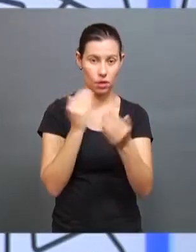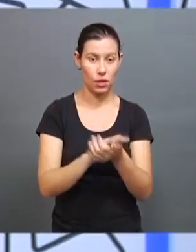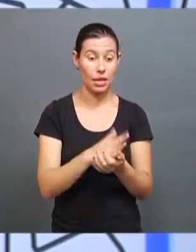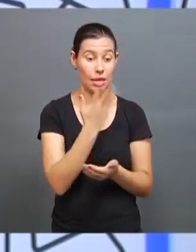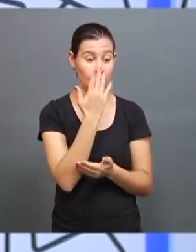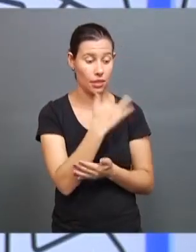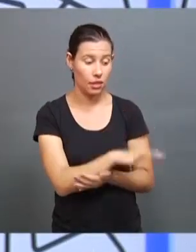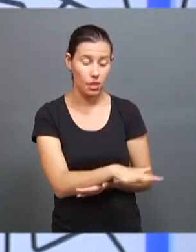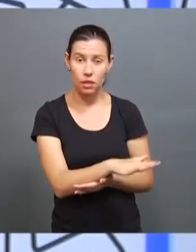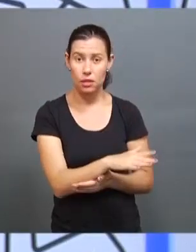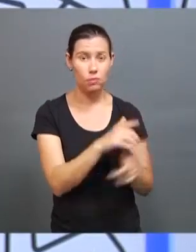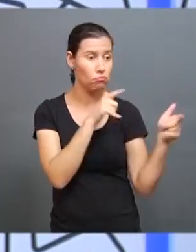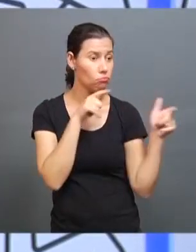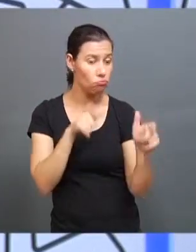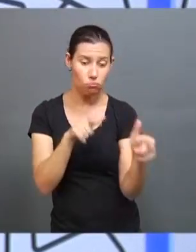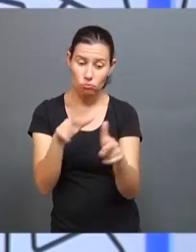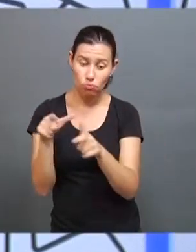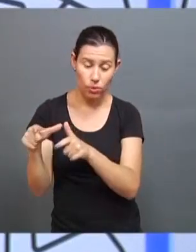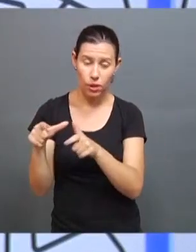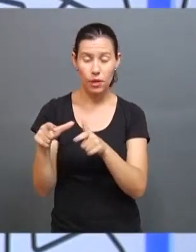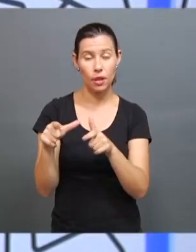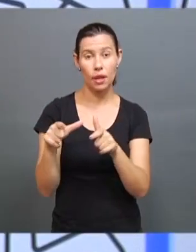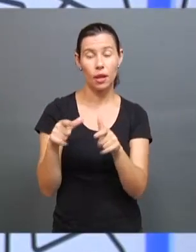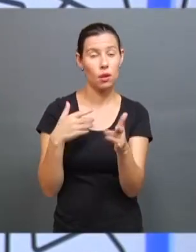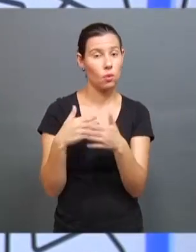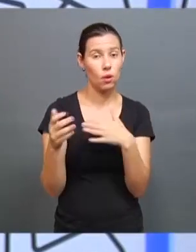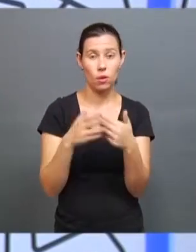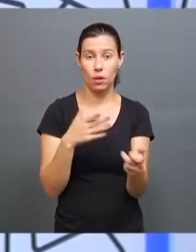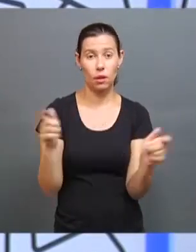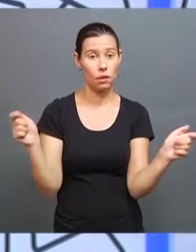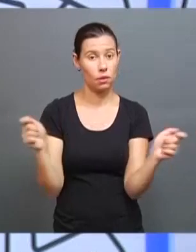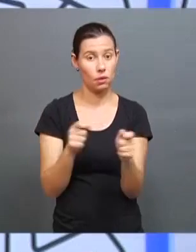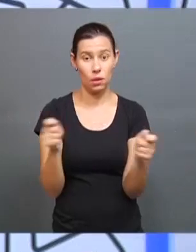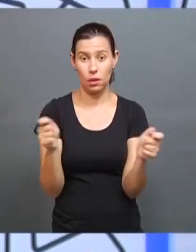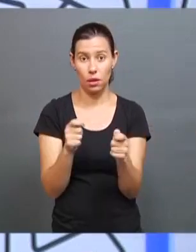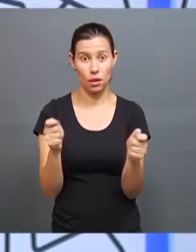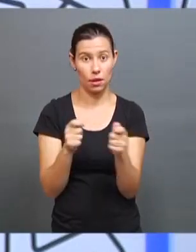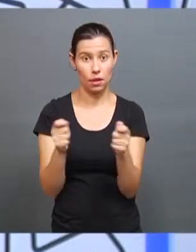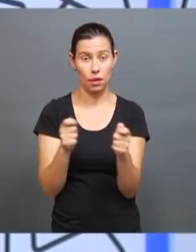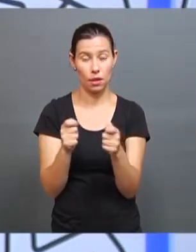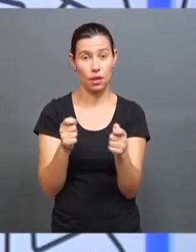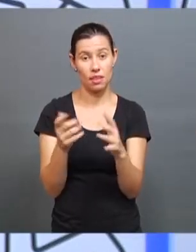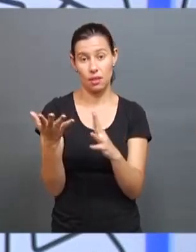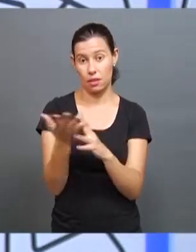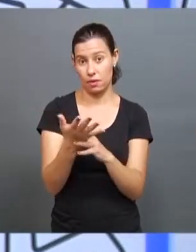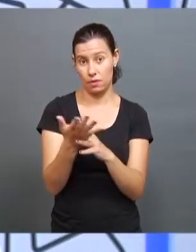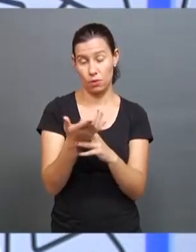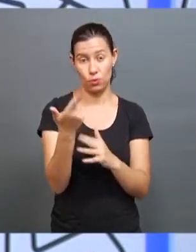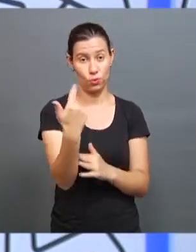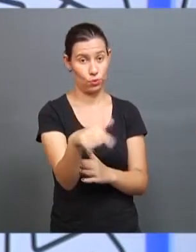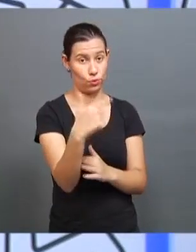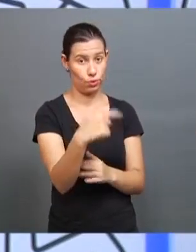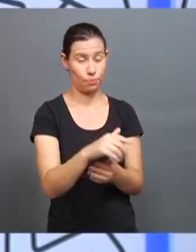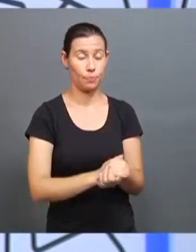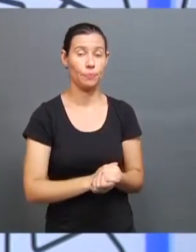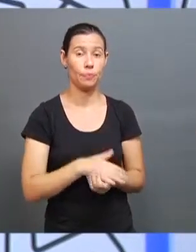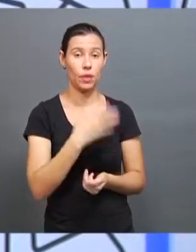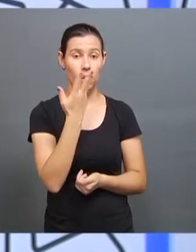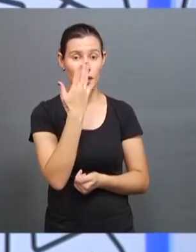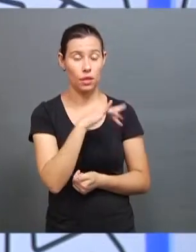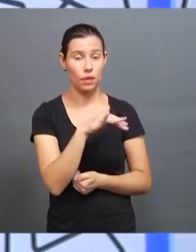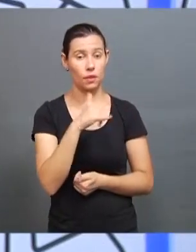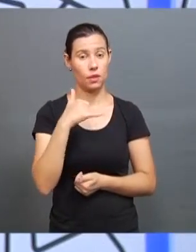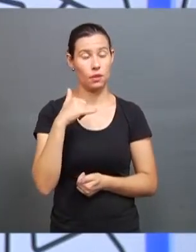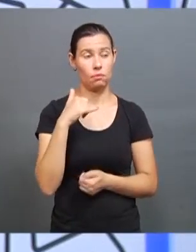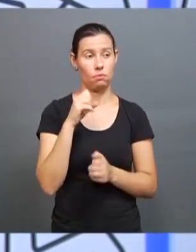internet está em todos os lugares, a todos os momentos, sem intervalos. Uma criança dos anos 80, dos anos